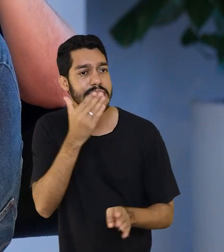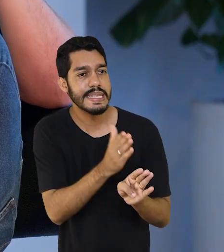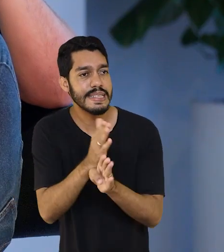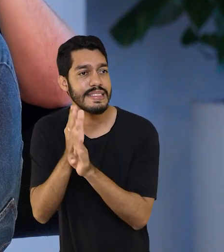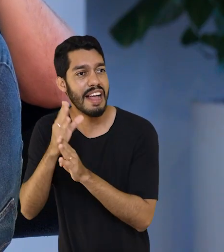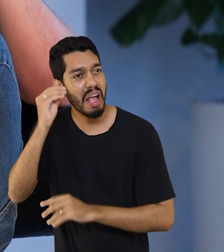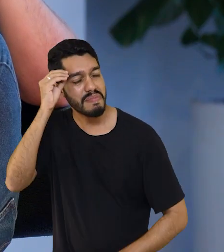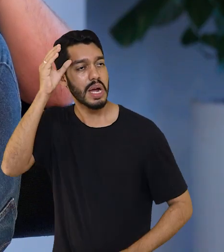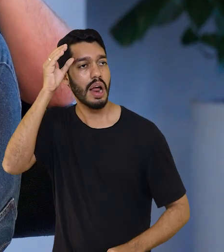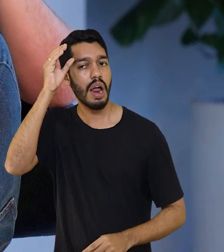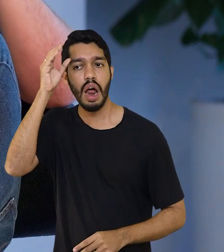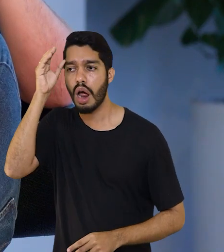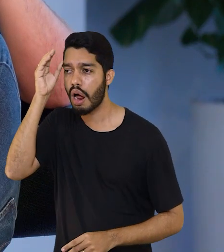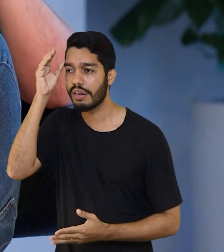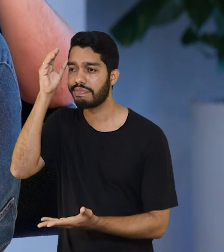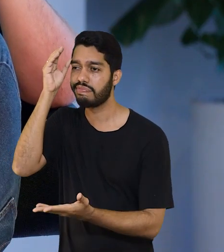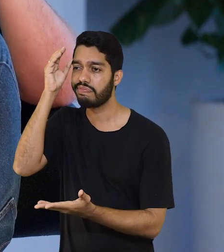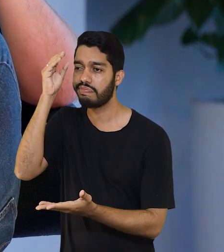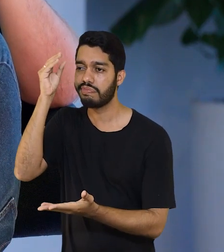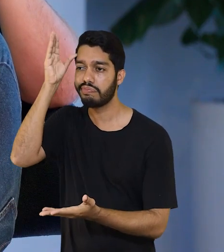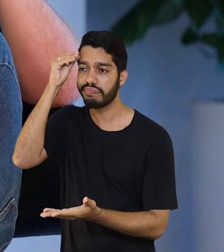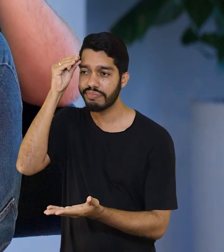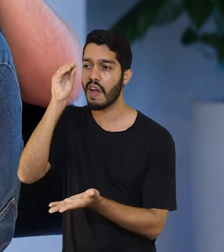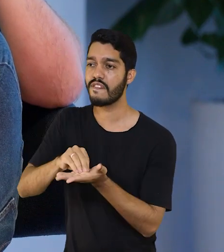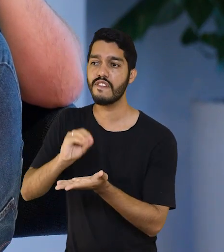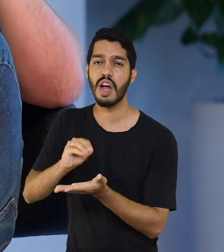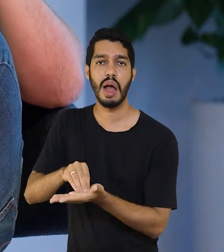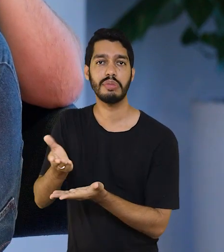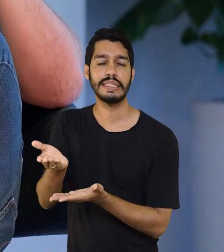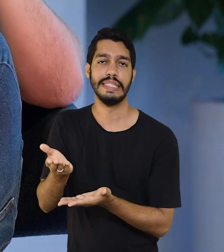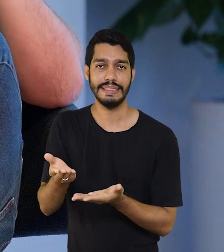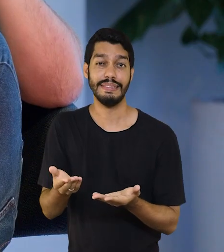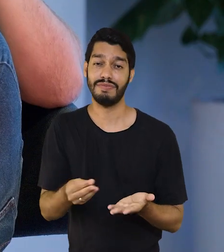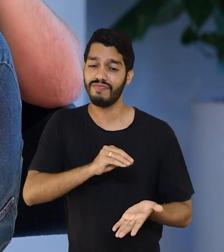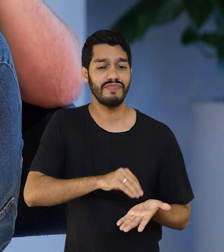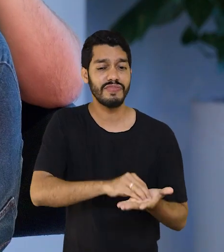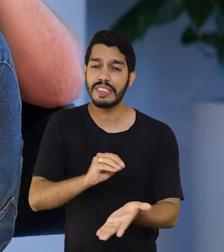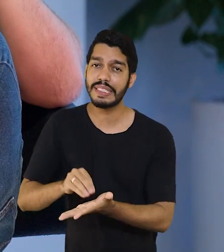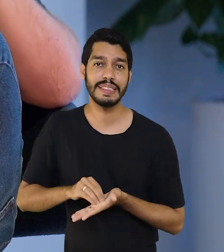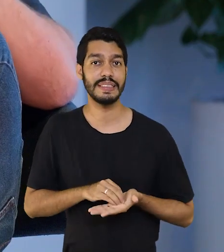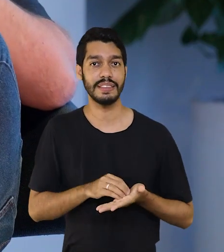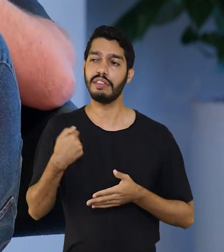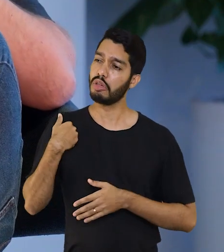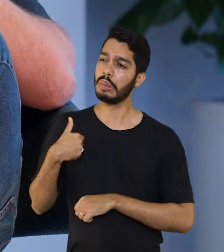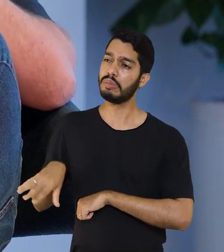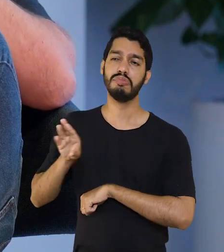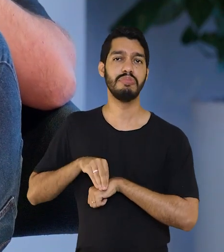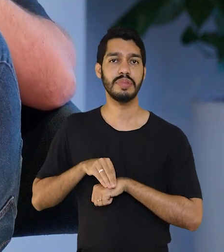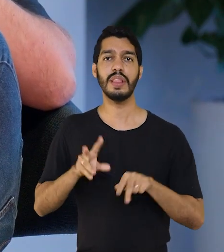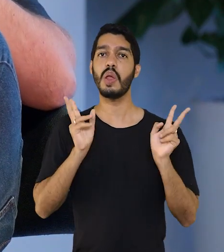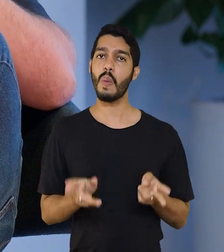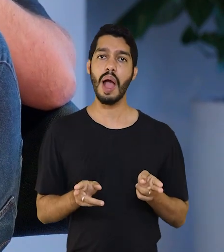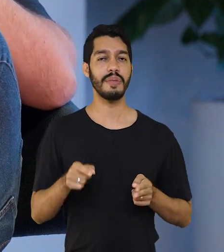tem para ser descoberto. Enfim, e essa lição de vida eu carreguei e carrego. E é o coração do que a gente faz na Winning,